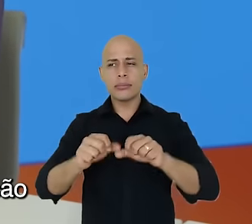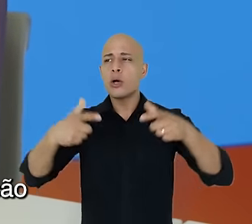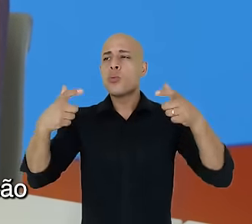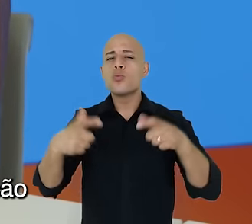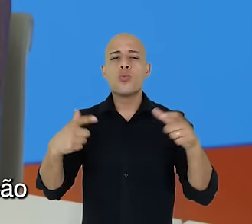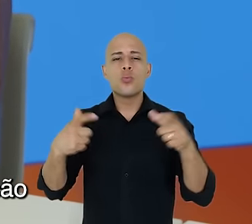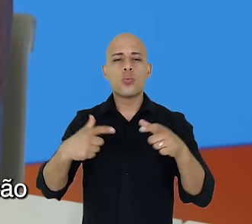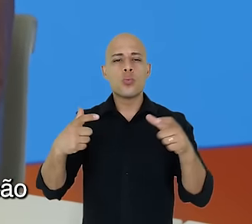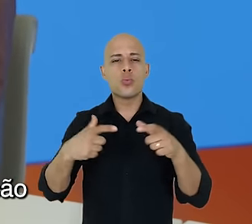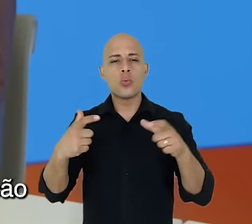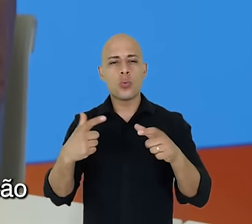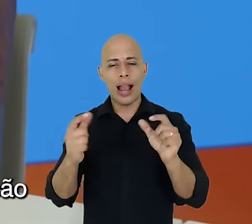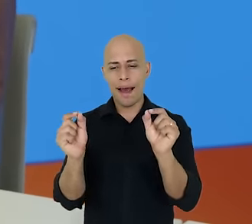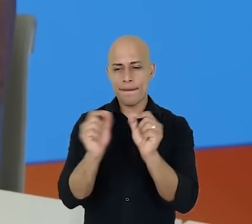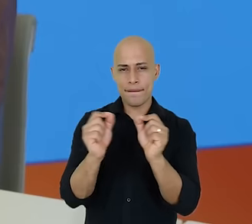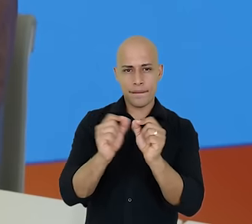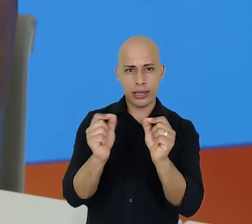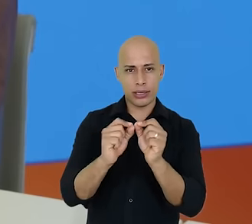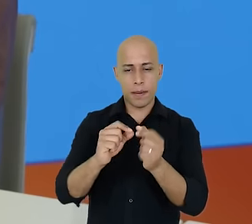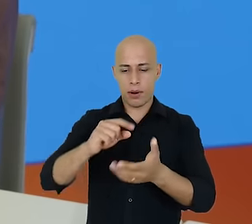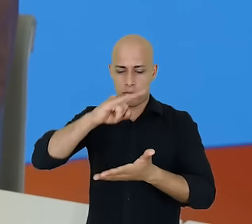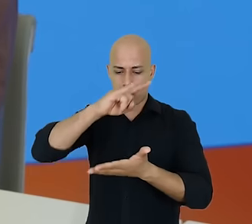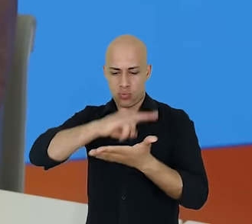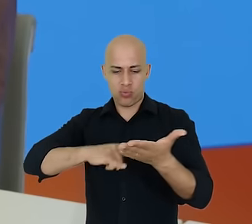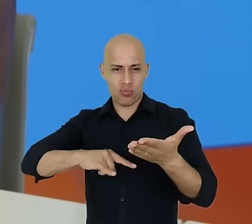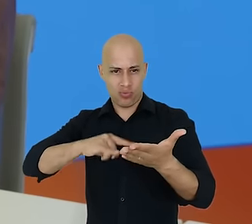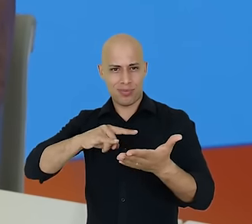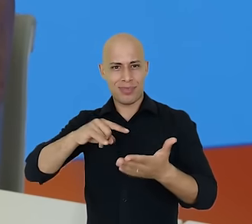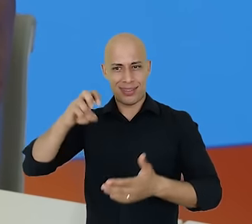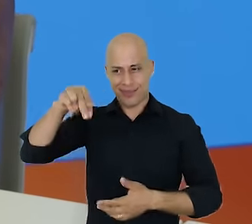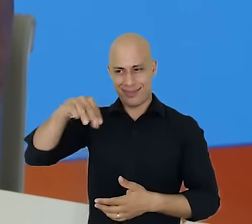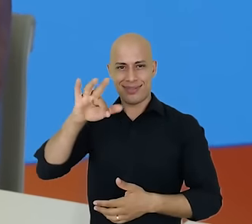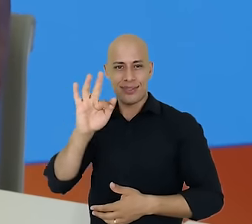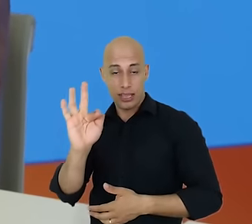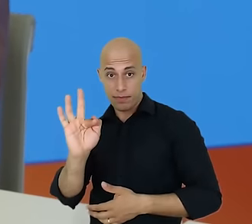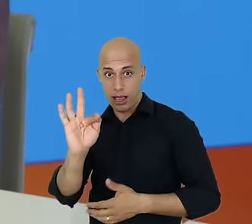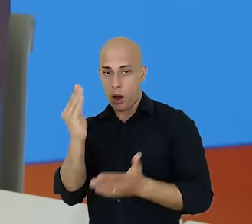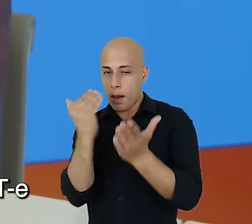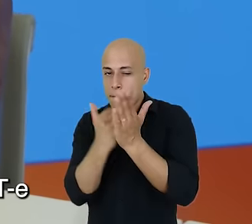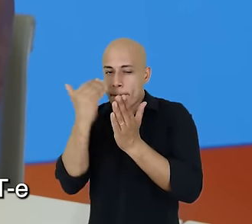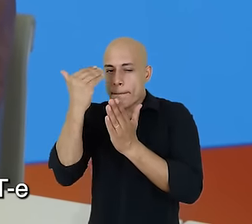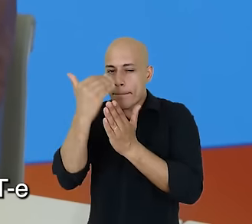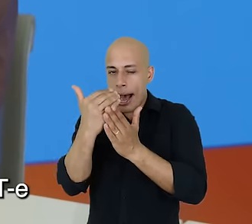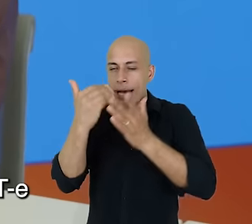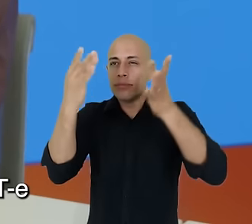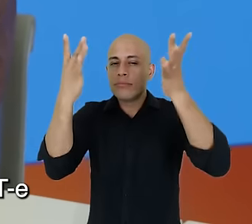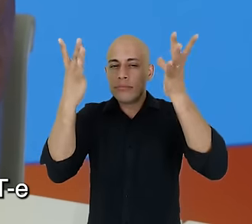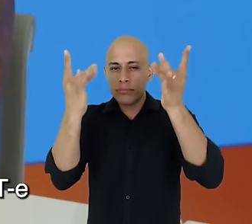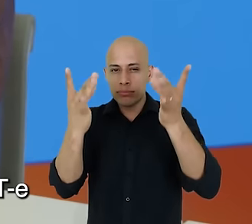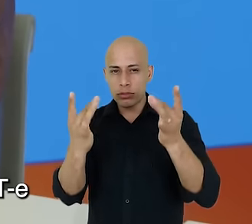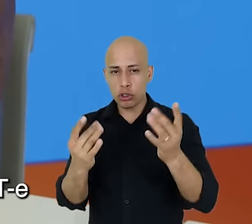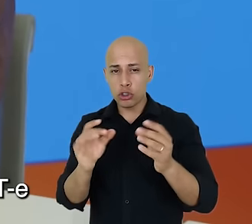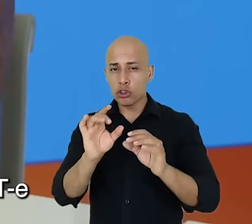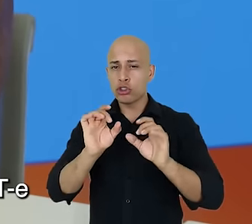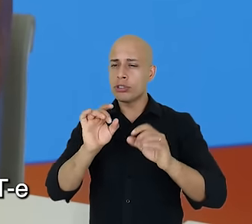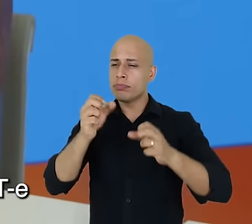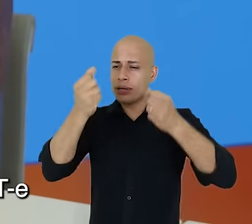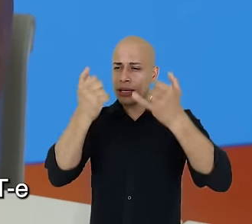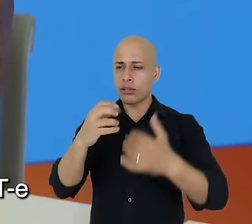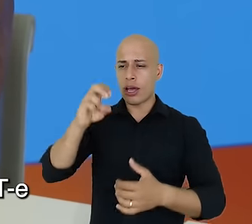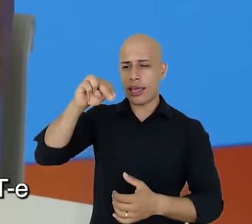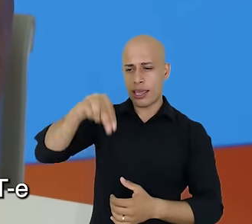falando sobre emissão de documento fiscal Então agora eu vou abranger um pouquinho mais ao in vez de eu falar só de nfe eu vou falar da